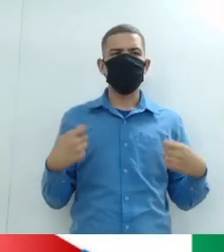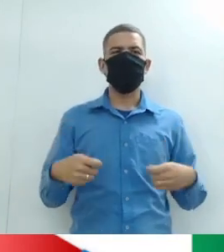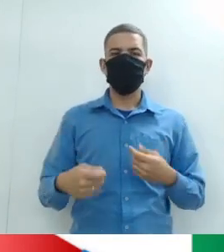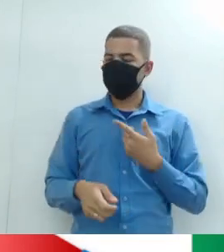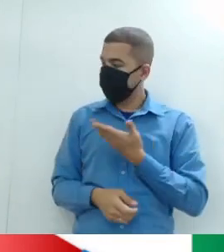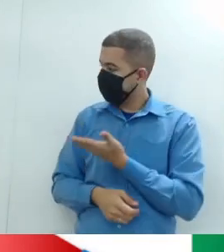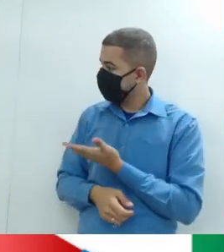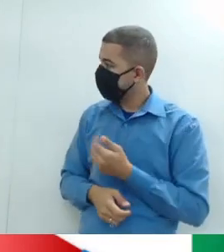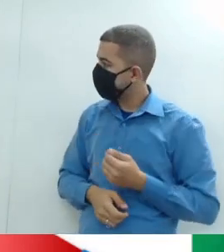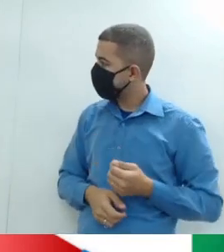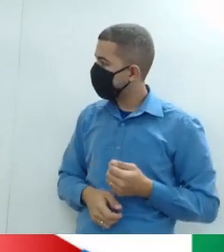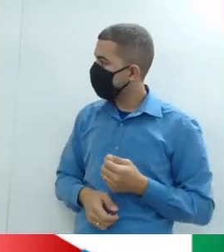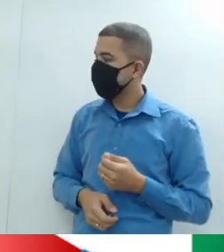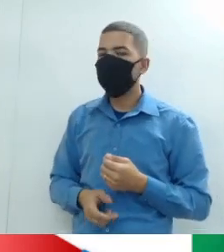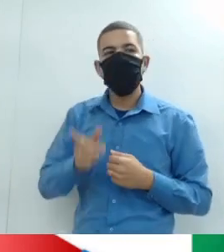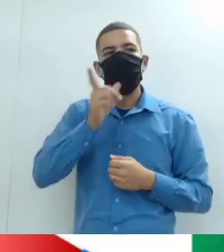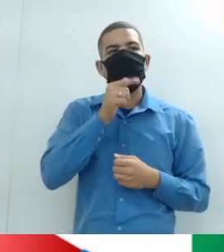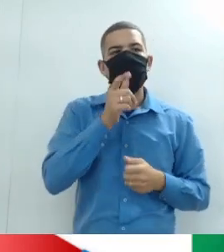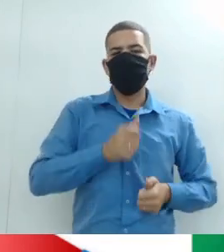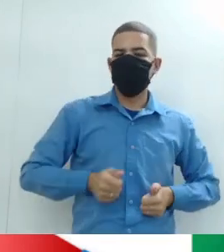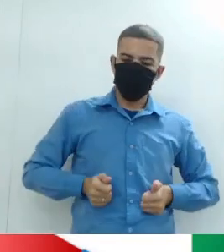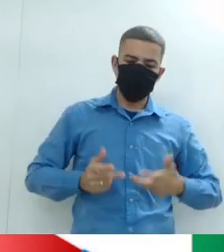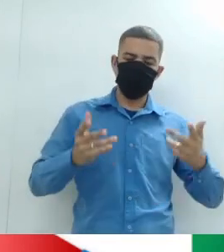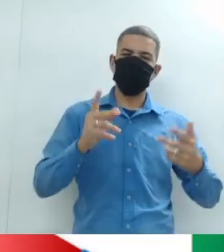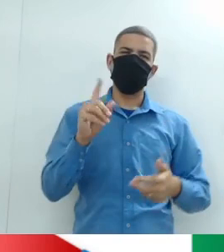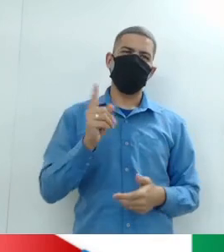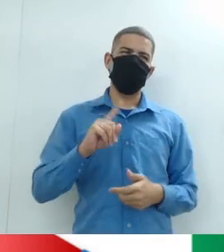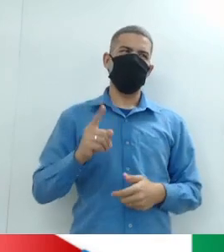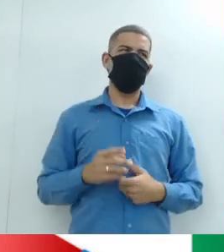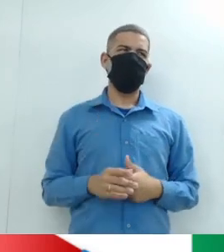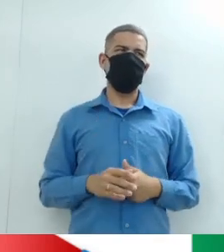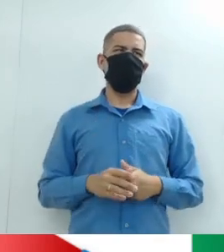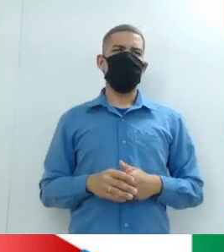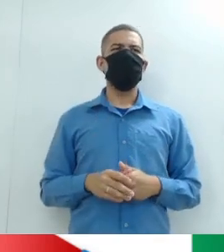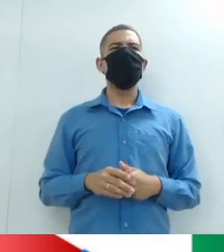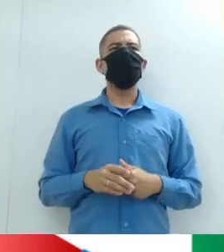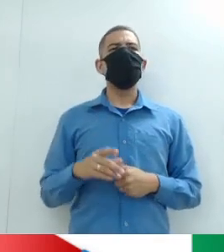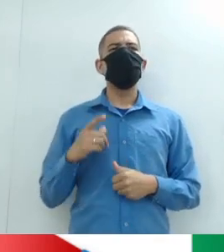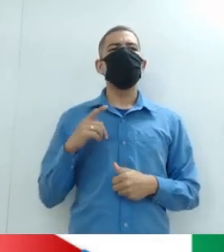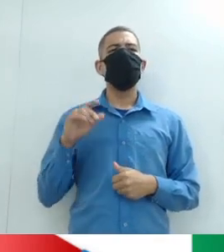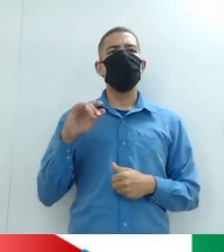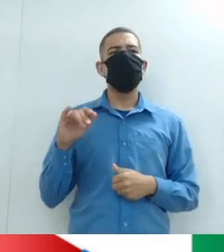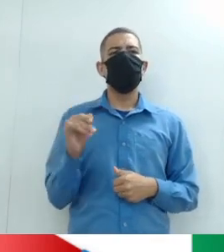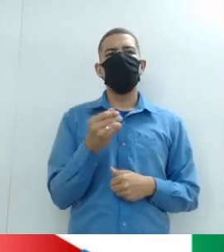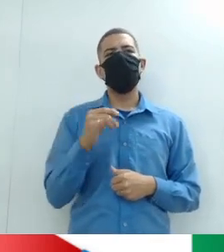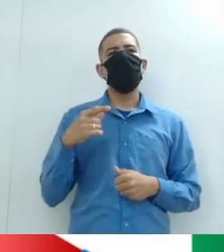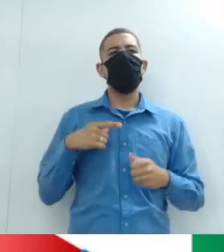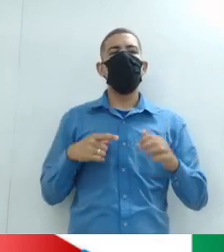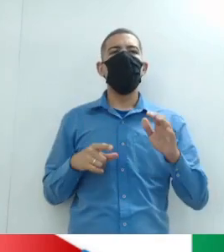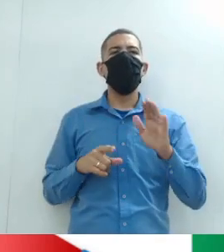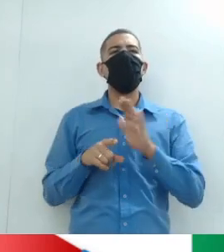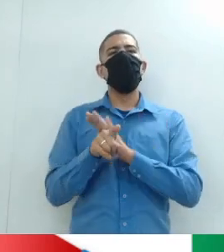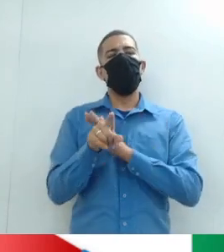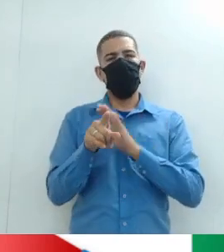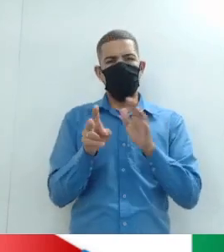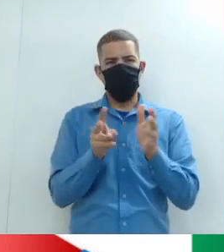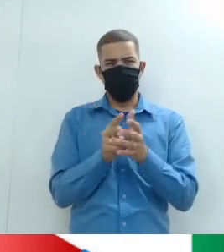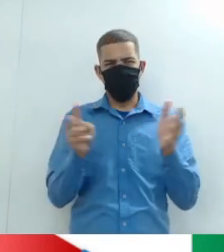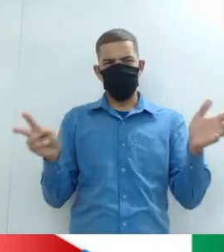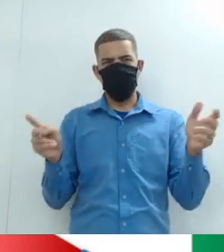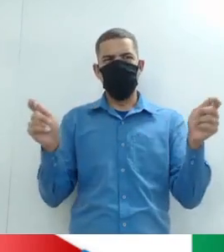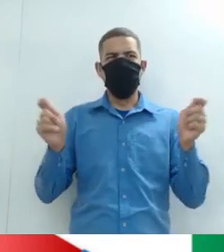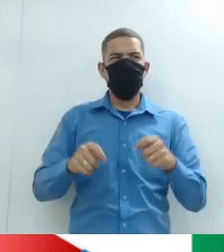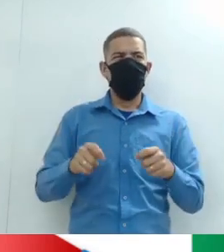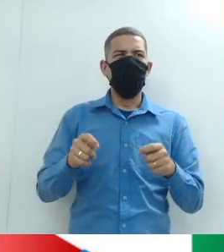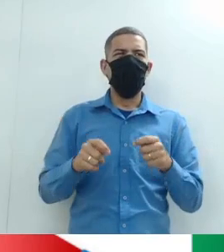não desperdice água. Chamando a atenção para vocês, a gente vai aproveitar a tirinha para fazer uma questão de volume e capacidade. Preste